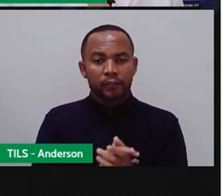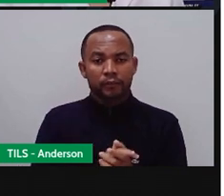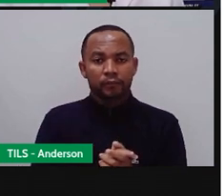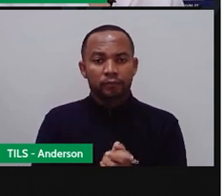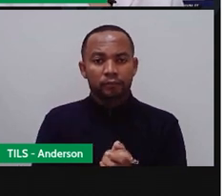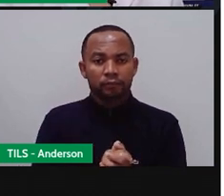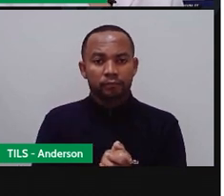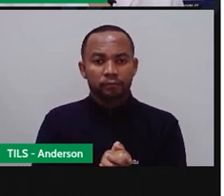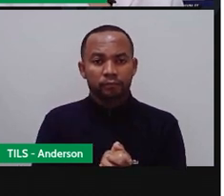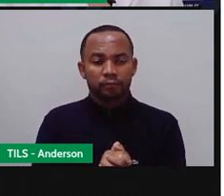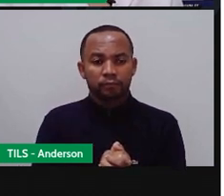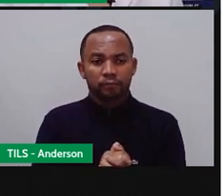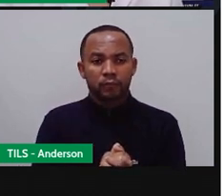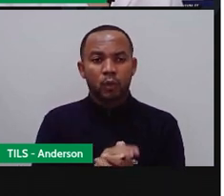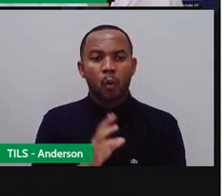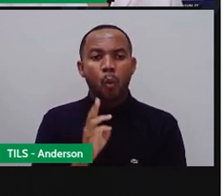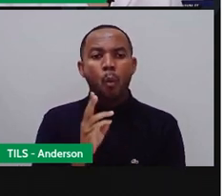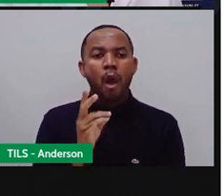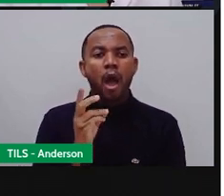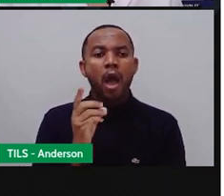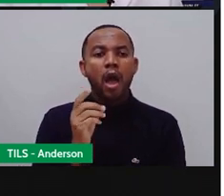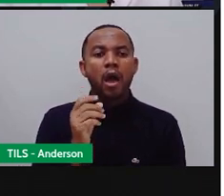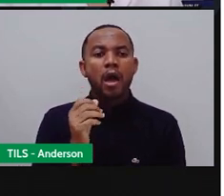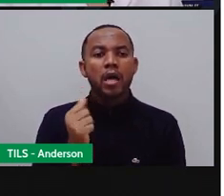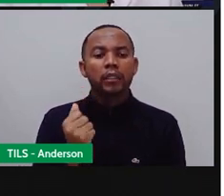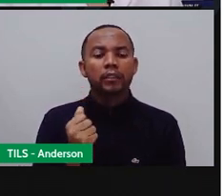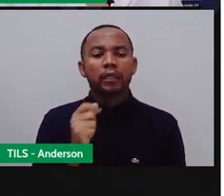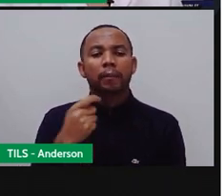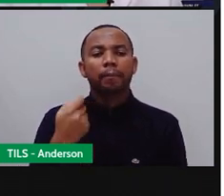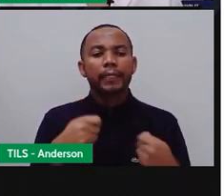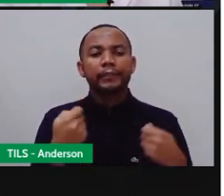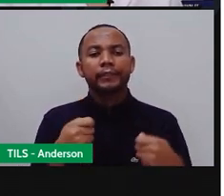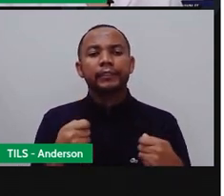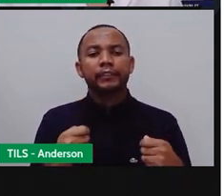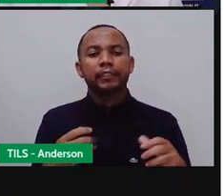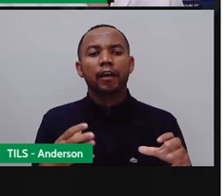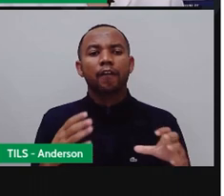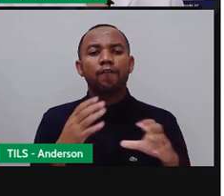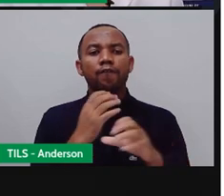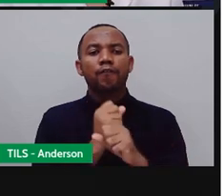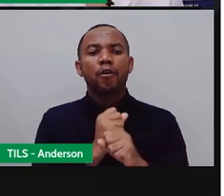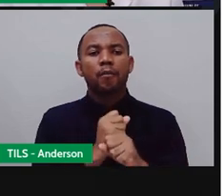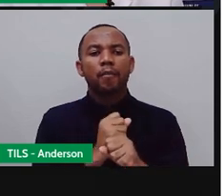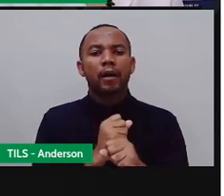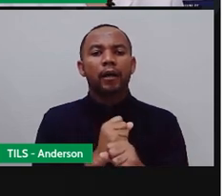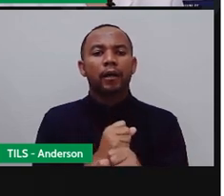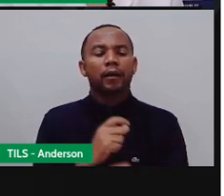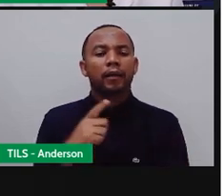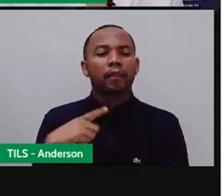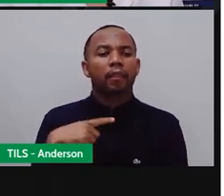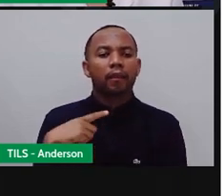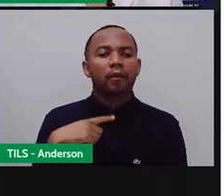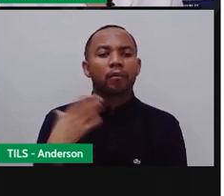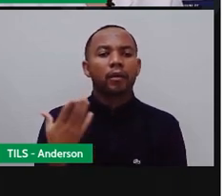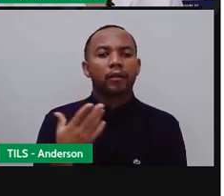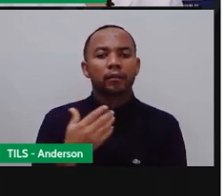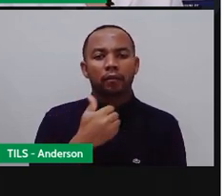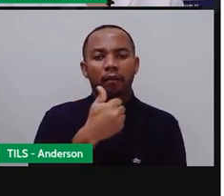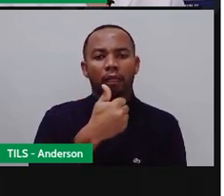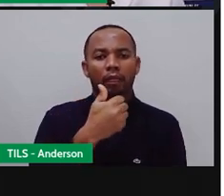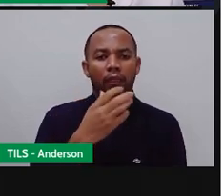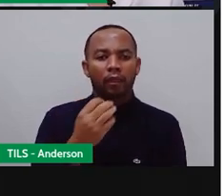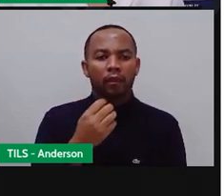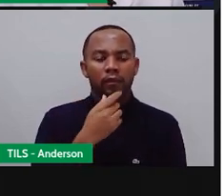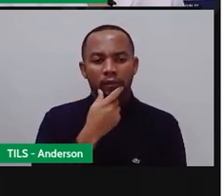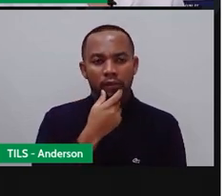dezena Quantas dezenas eu preciso para formar uma centena 10 então se eu tenho esse quatro é que eu já sei que